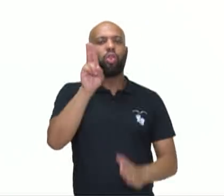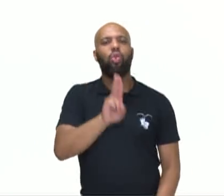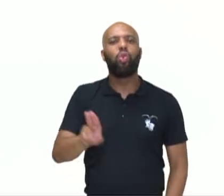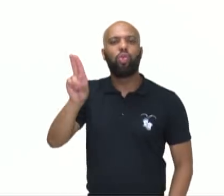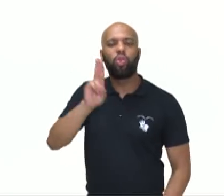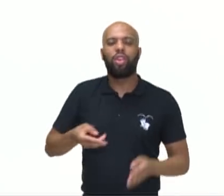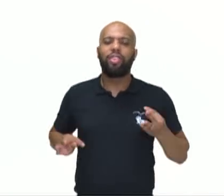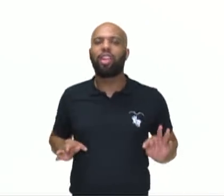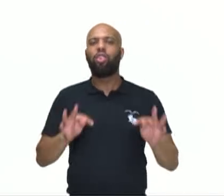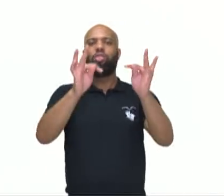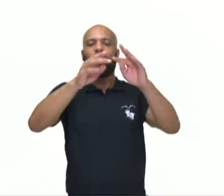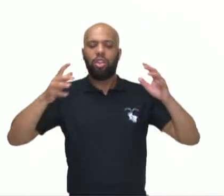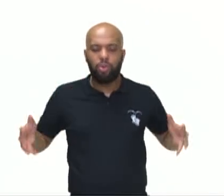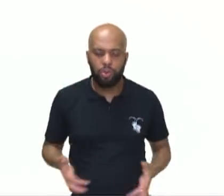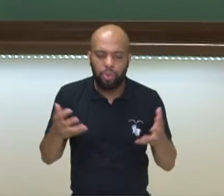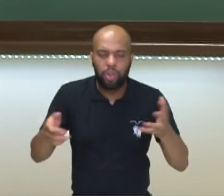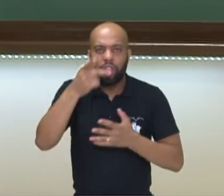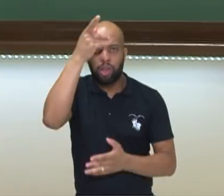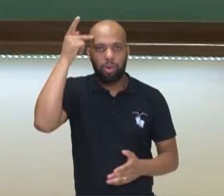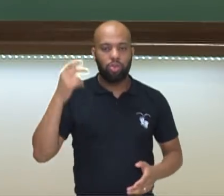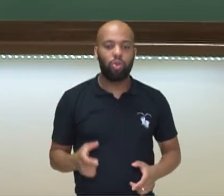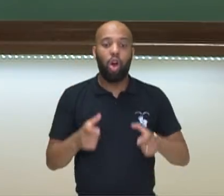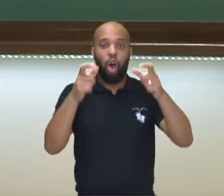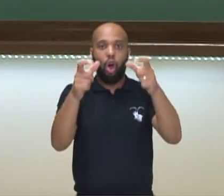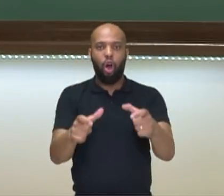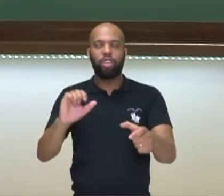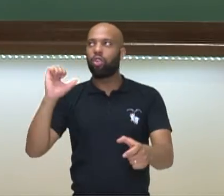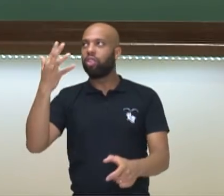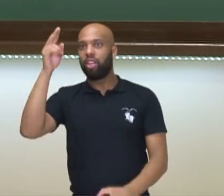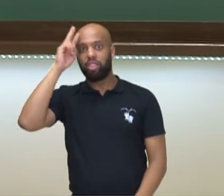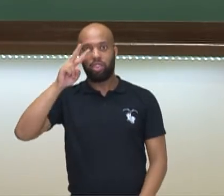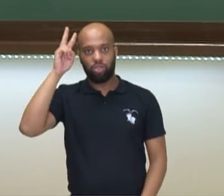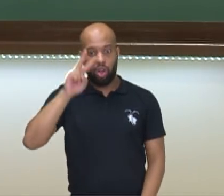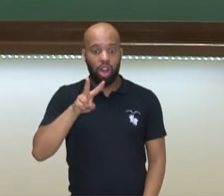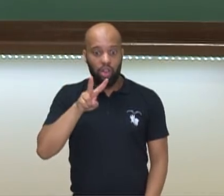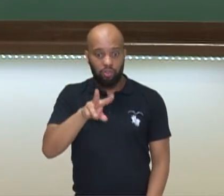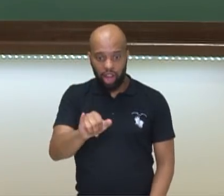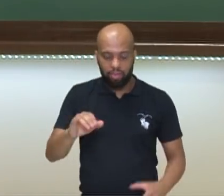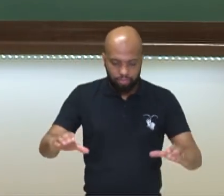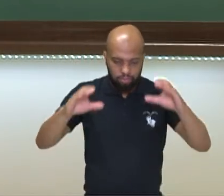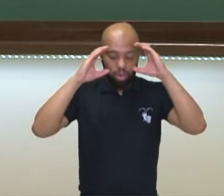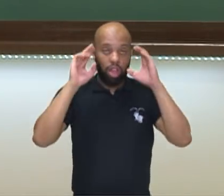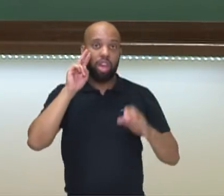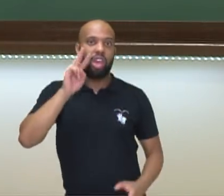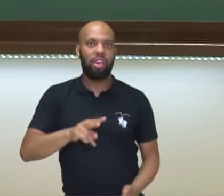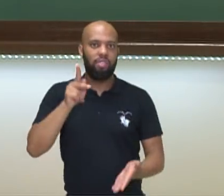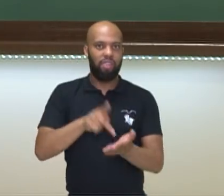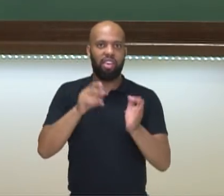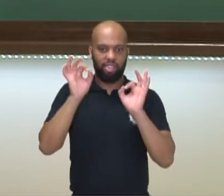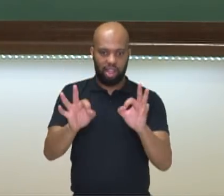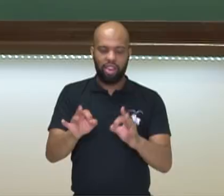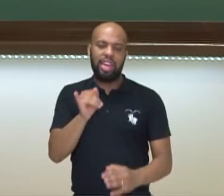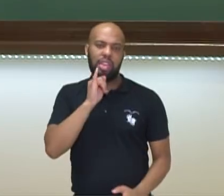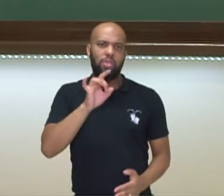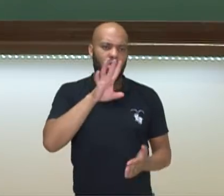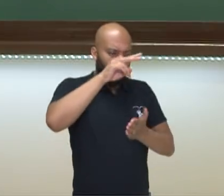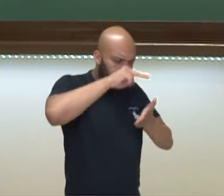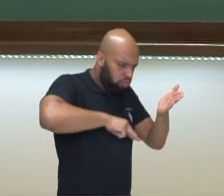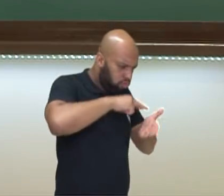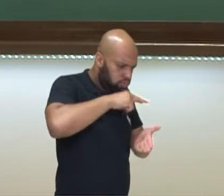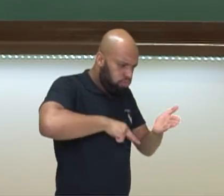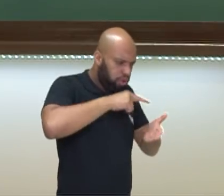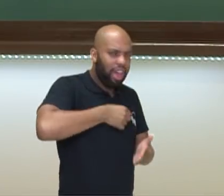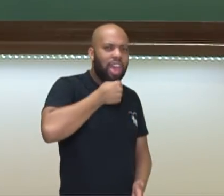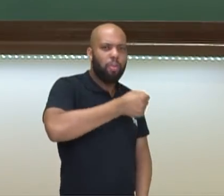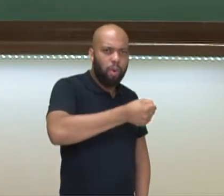levando o público para o local da história. Então, imagine só, Você não vai ter só aquilo de ler a reportagem